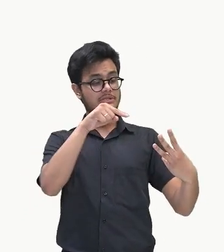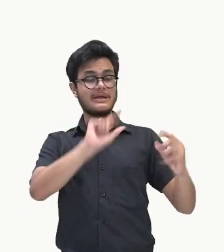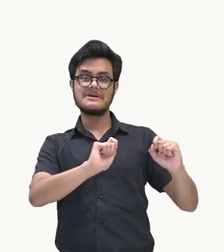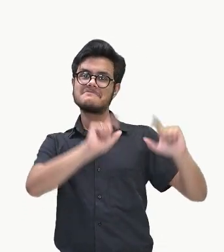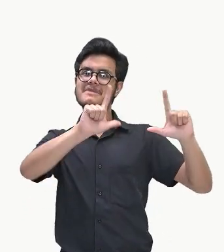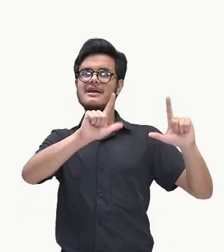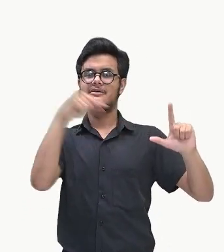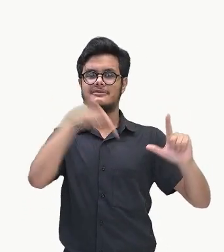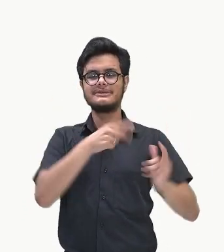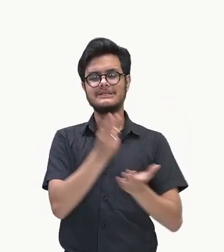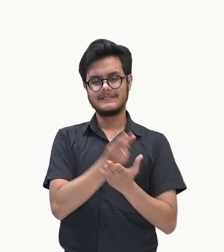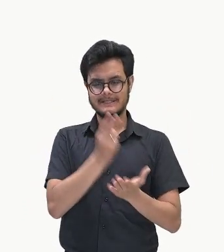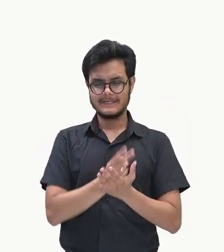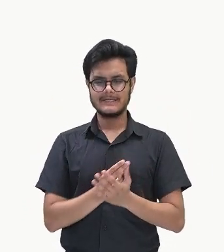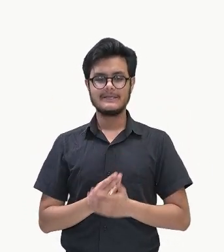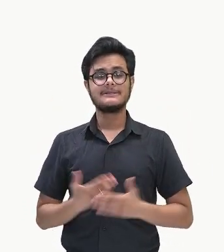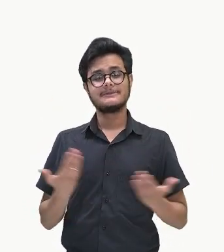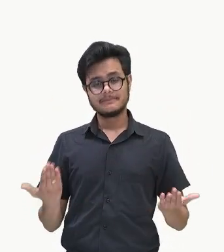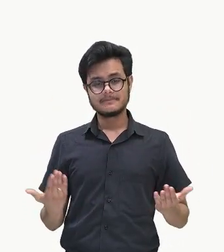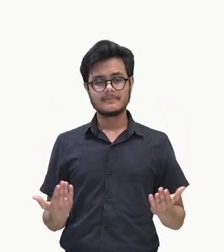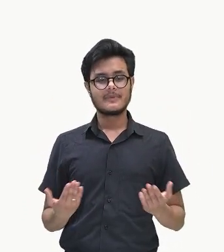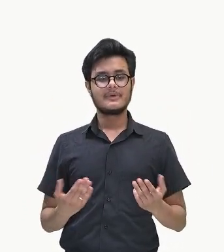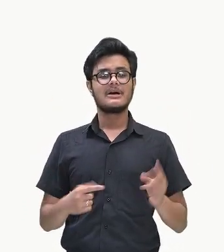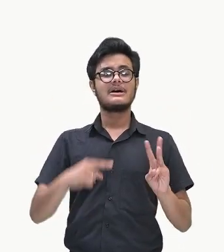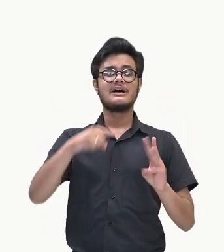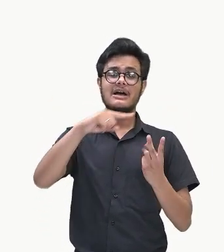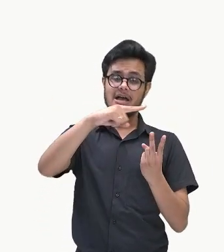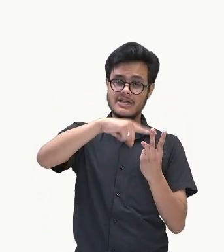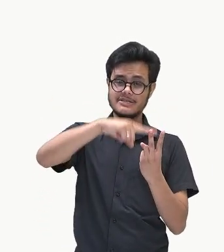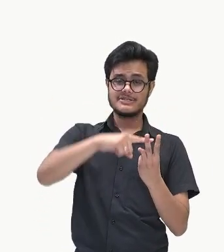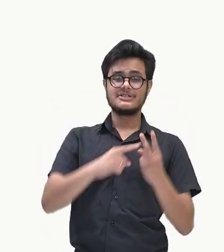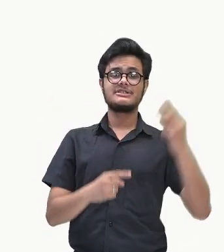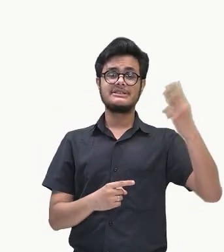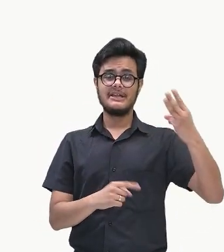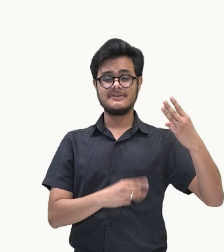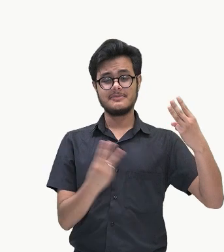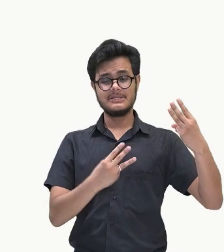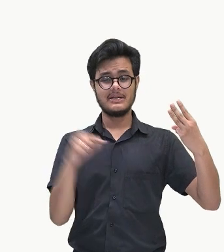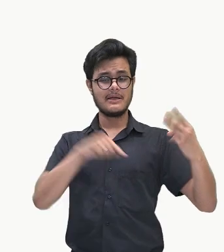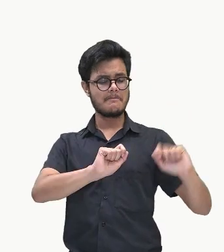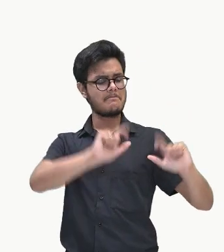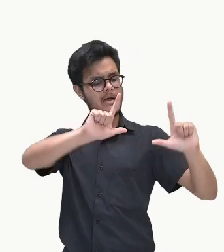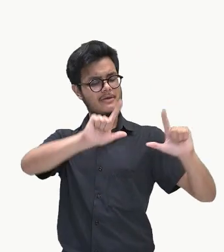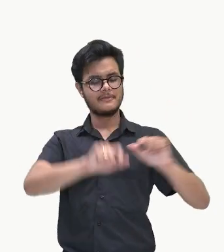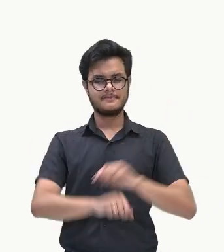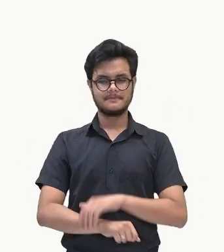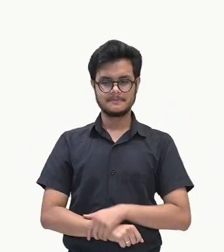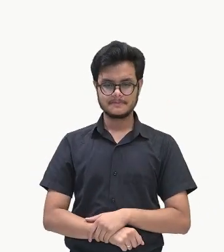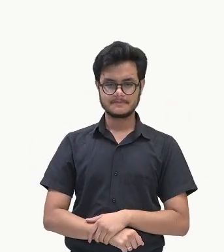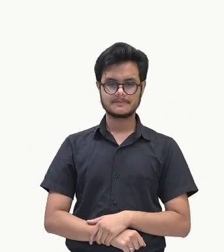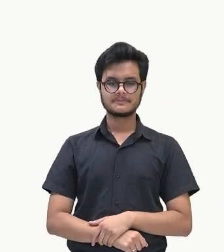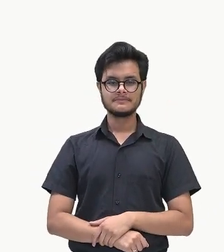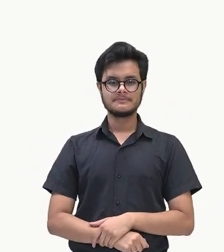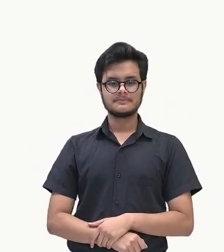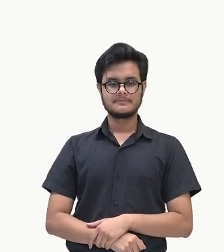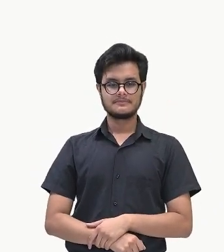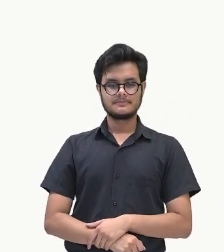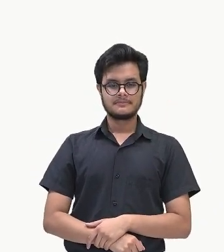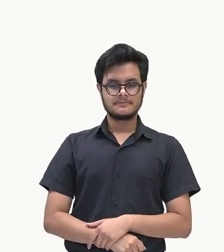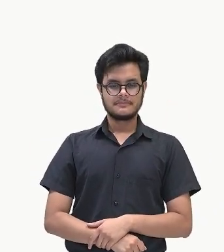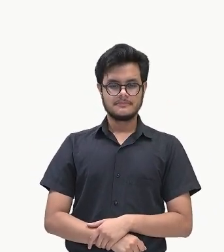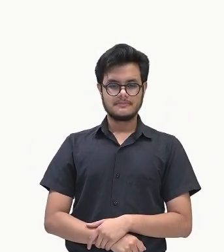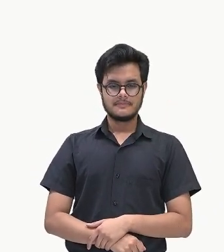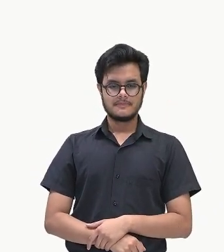3 é menor do que 4, então raiz cúbica de 3 é maior do que a